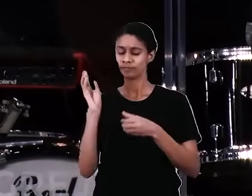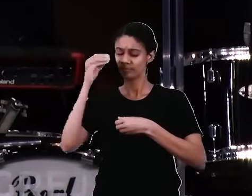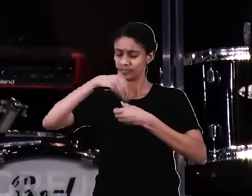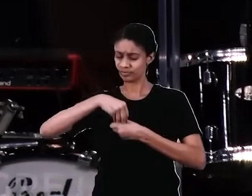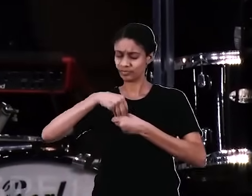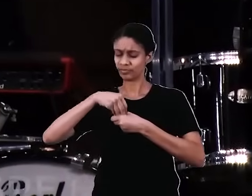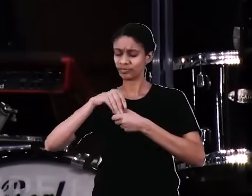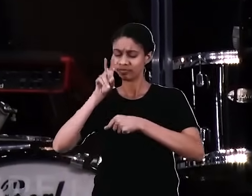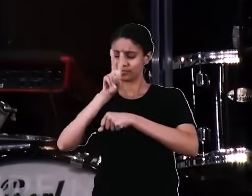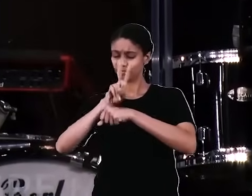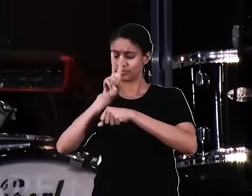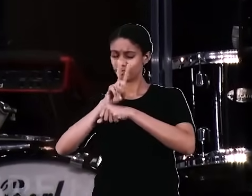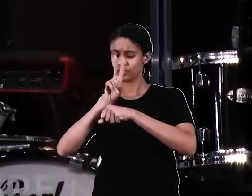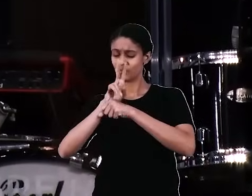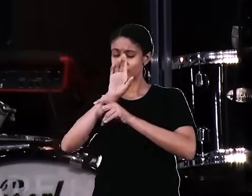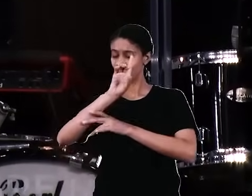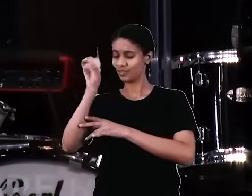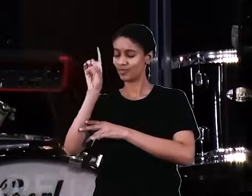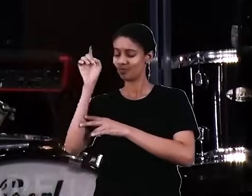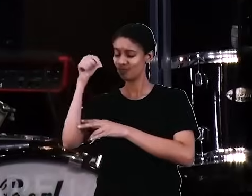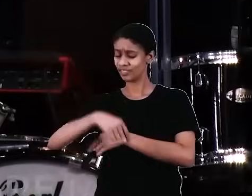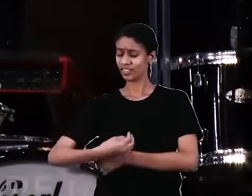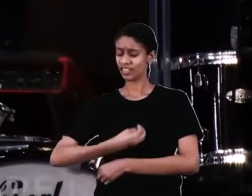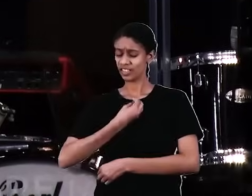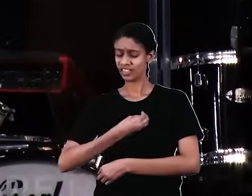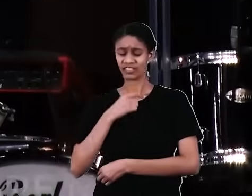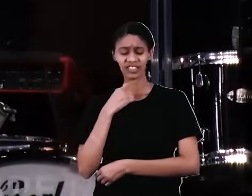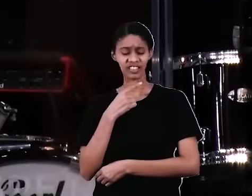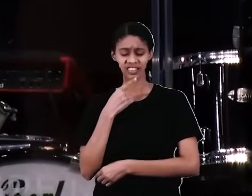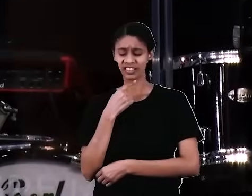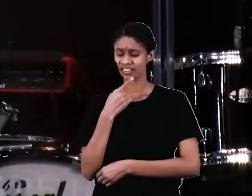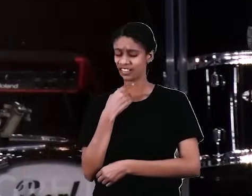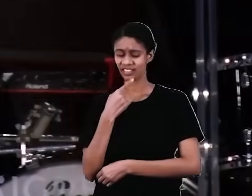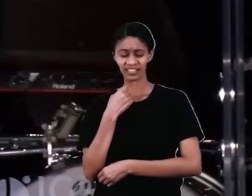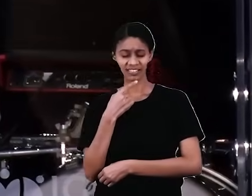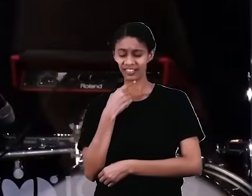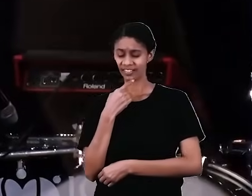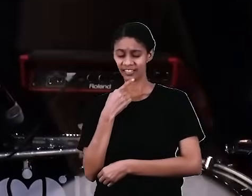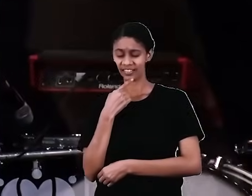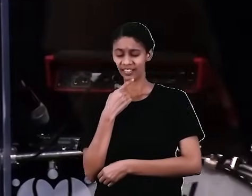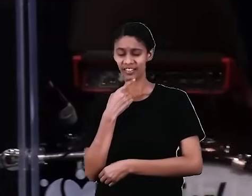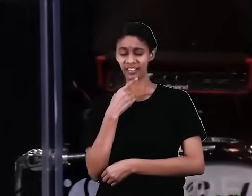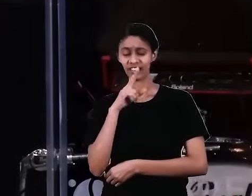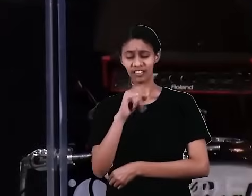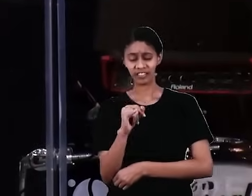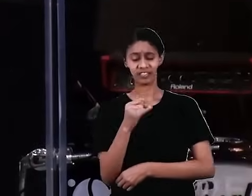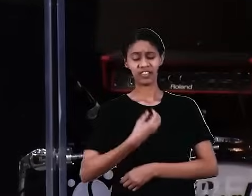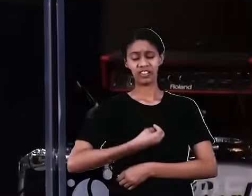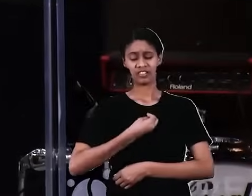Nessa vida, gente, ninguém está isento de passar sofrimentos e aflições, injúrias, injustiças, palavras